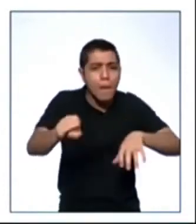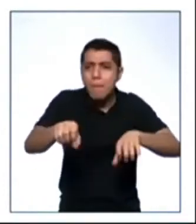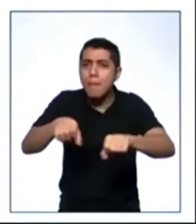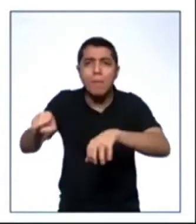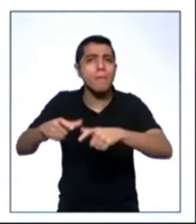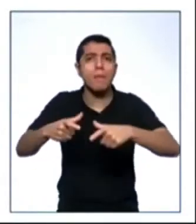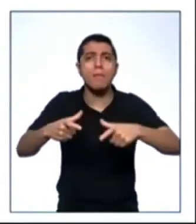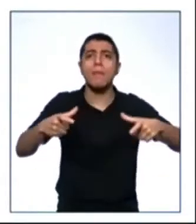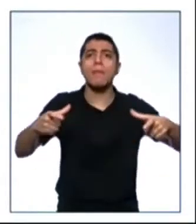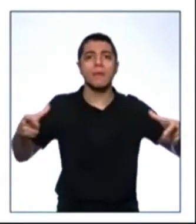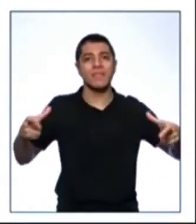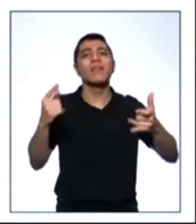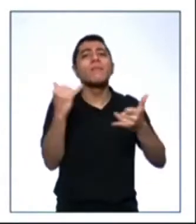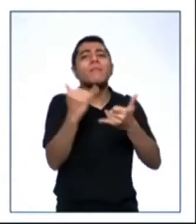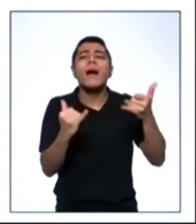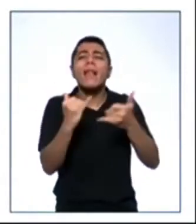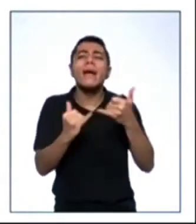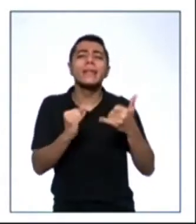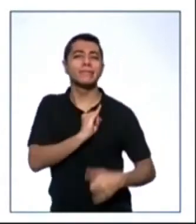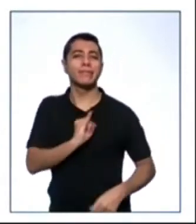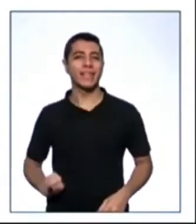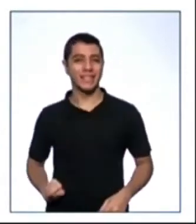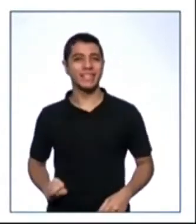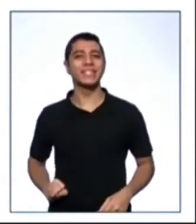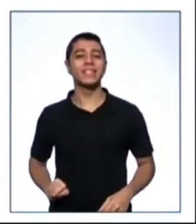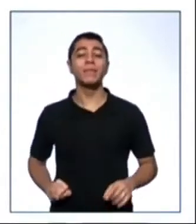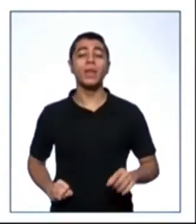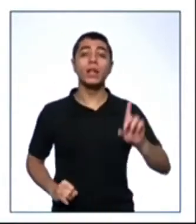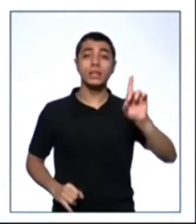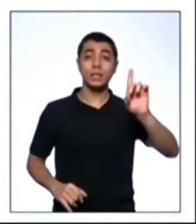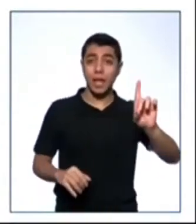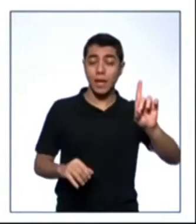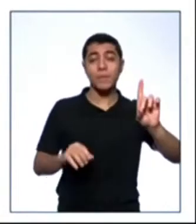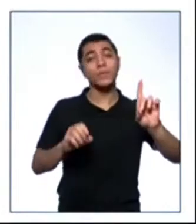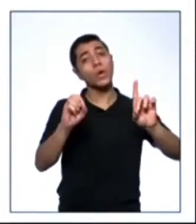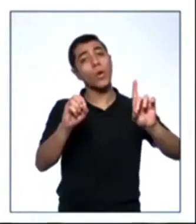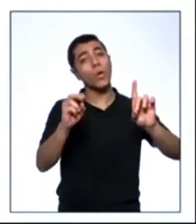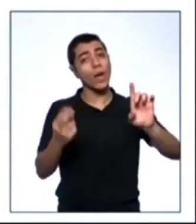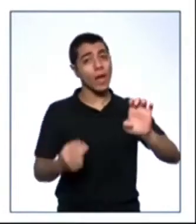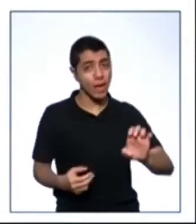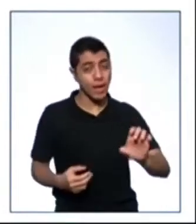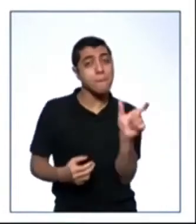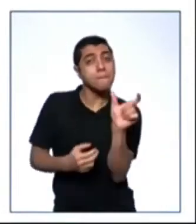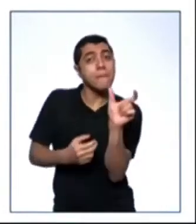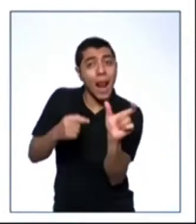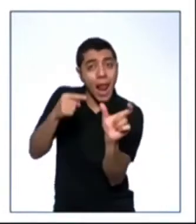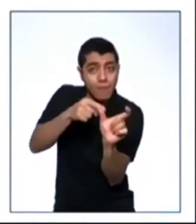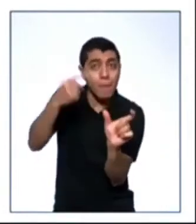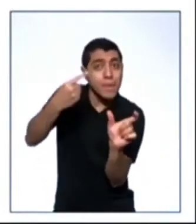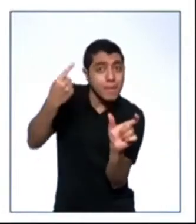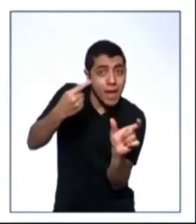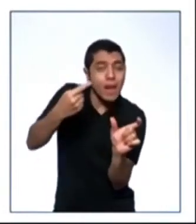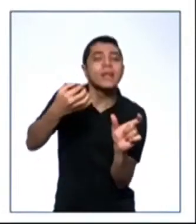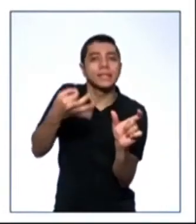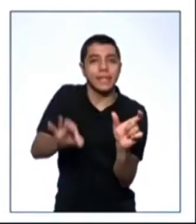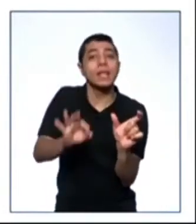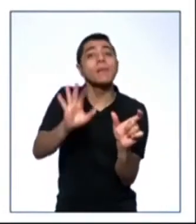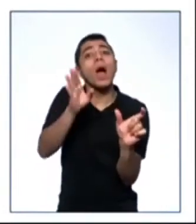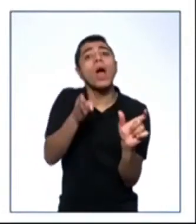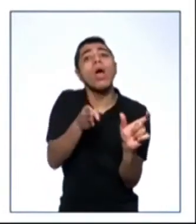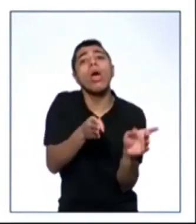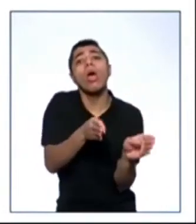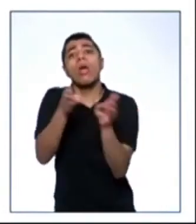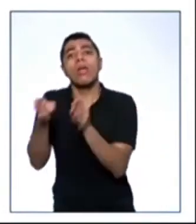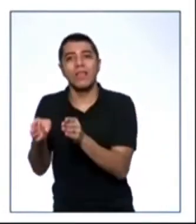um sinônimo de imperialismo. Então, tanto na D quanto a E, a primeira coisa está certa. Mas olha a segunda. A segunda coisa da palavra é só a E que